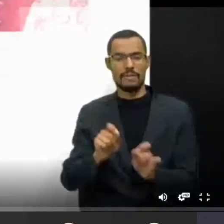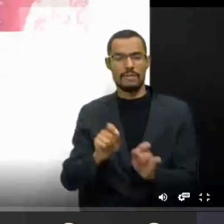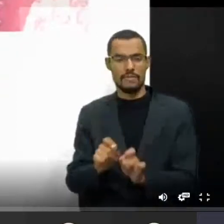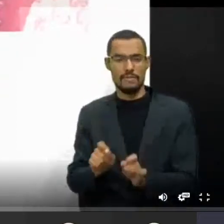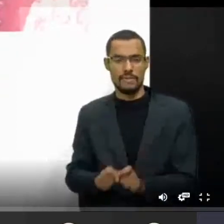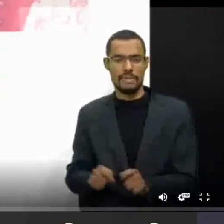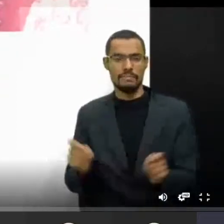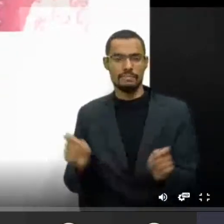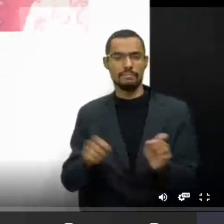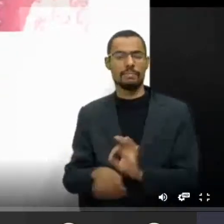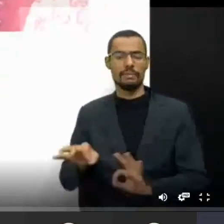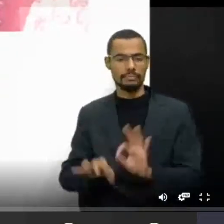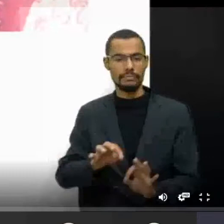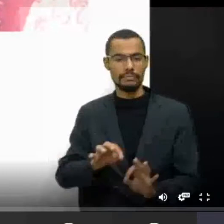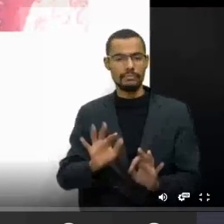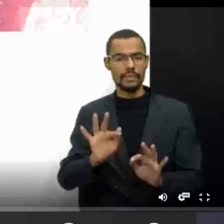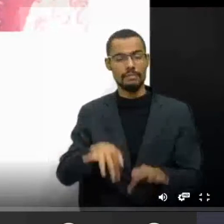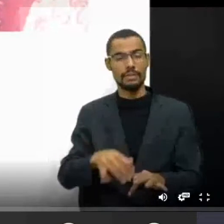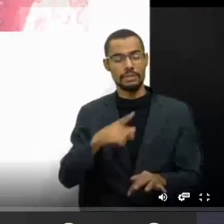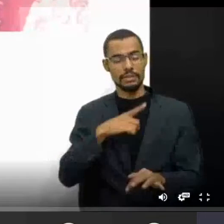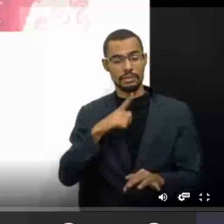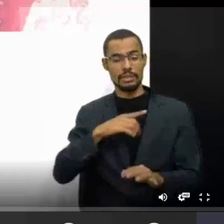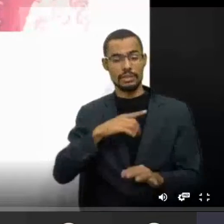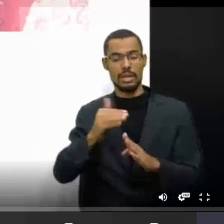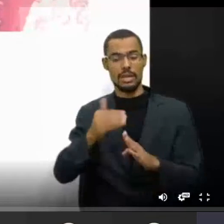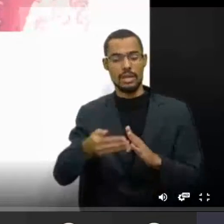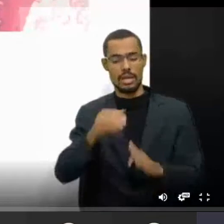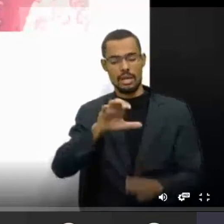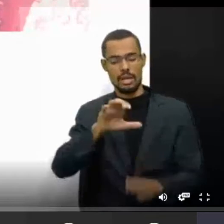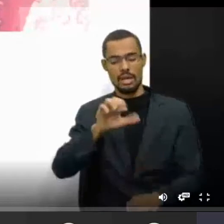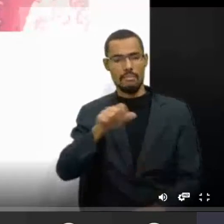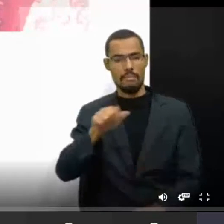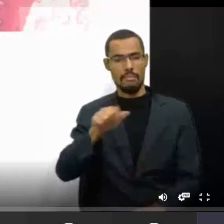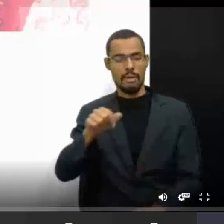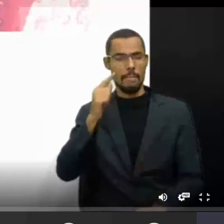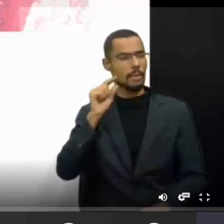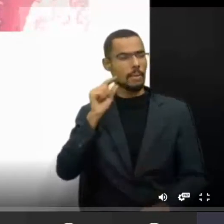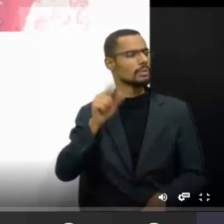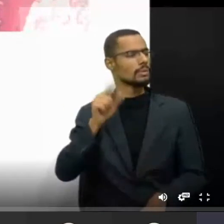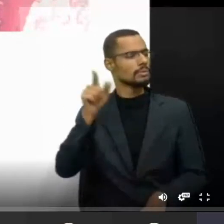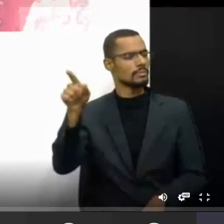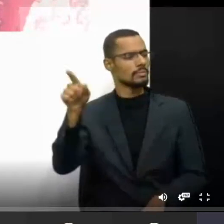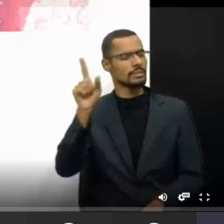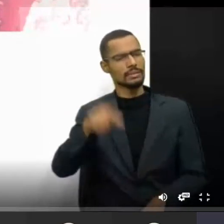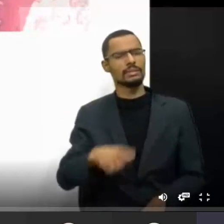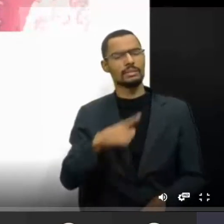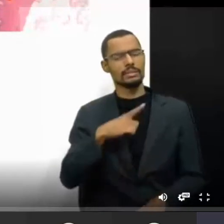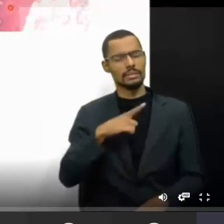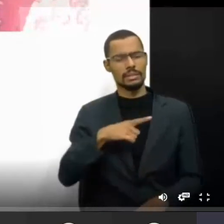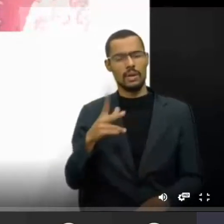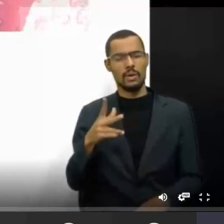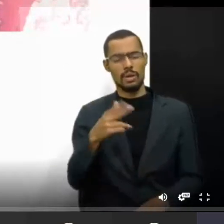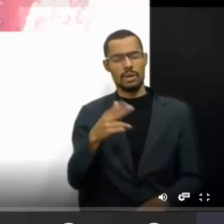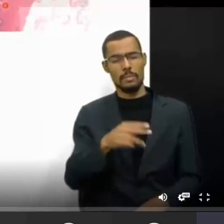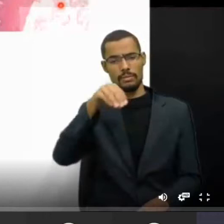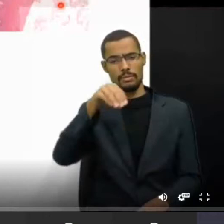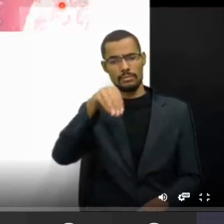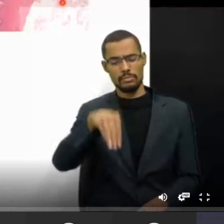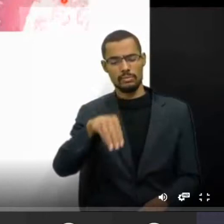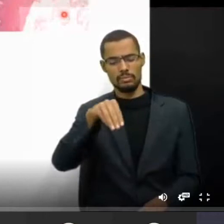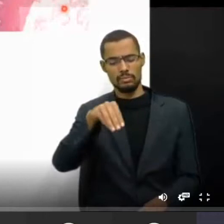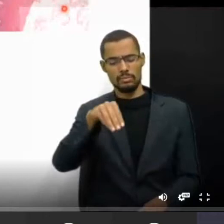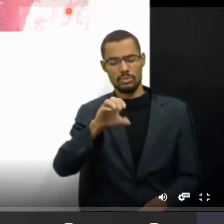fazendo, então, a finalização dessa camada voltada aqui para o lúmen. Então, se nós pensarmos no nosso corte, a mucosa